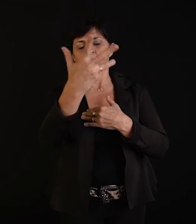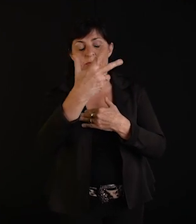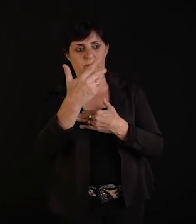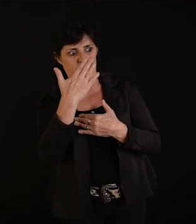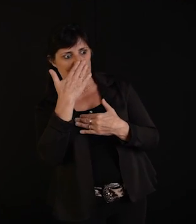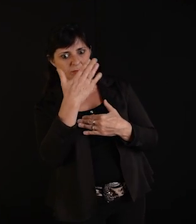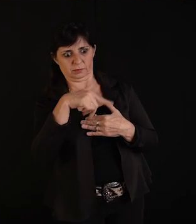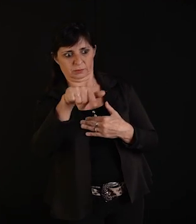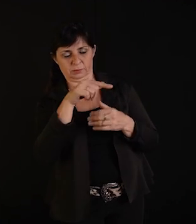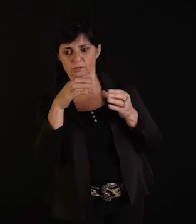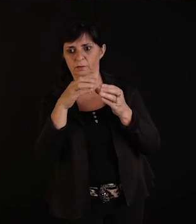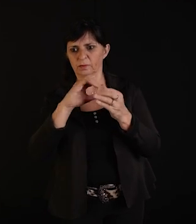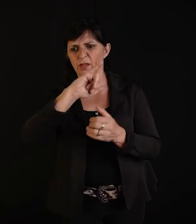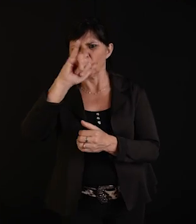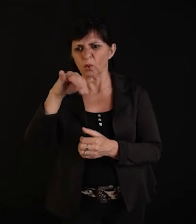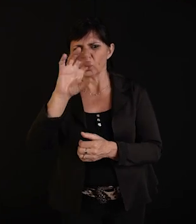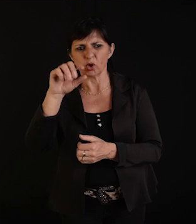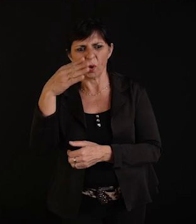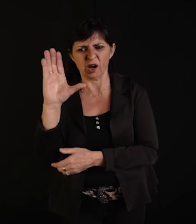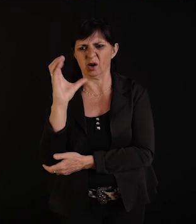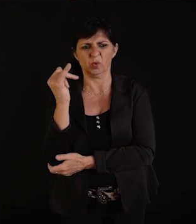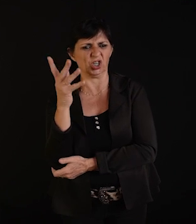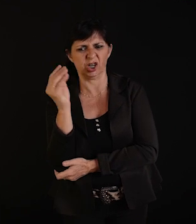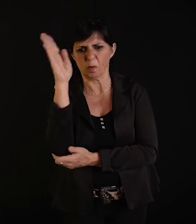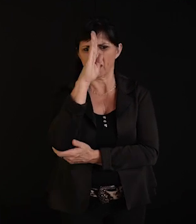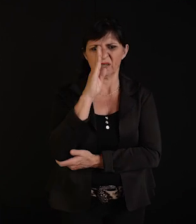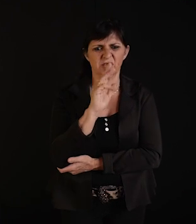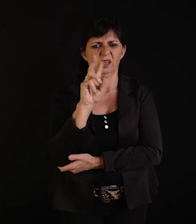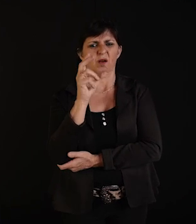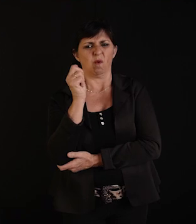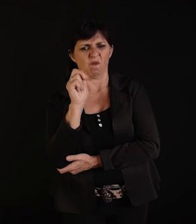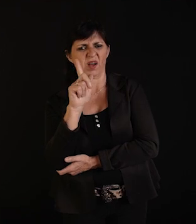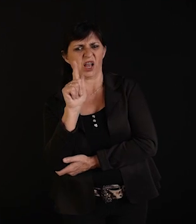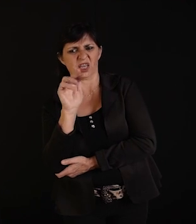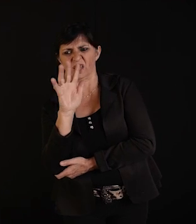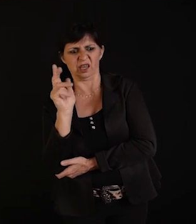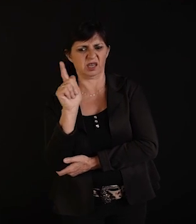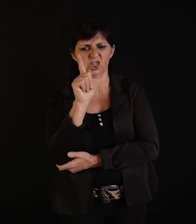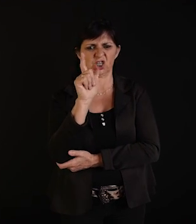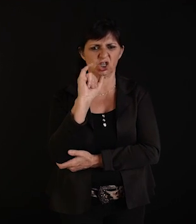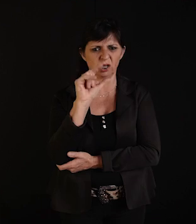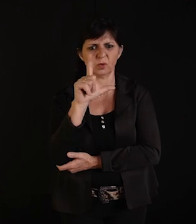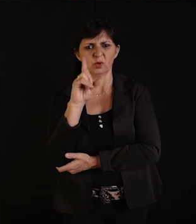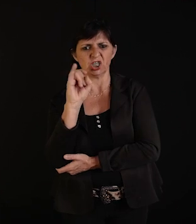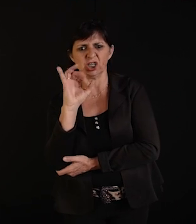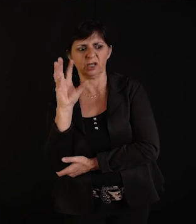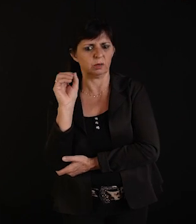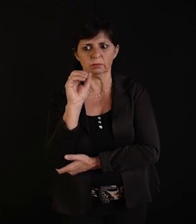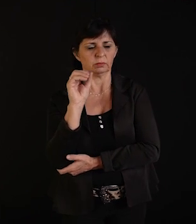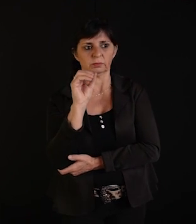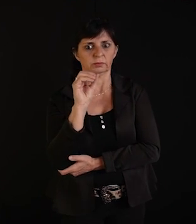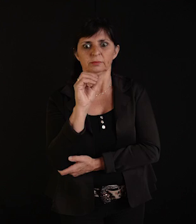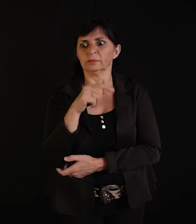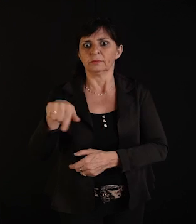Ivan, o João, o Chico Brasil, o Varguinhas, todo mundo, né? O Gildinho, todo mundo na minha frente ali. Eu pensava, me belisque, será